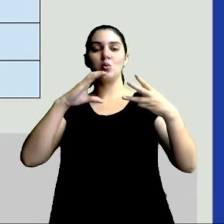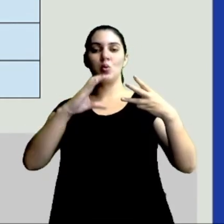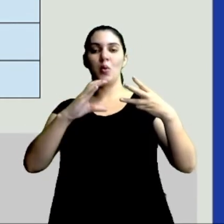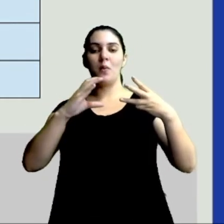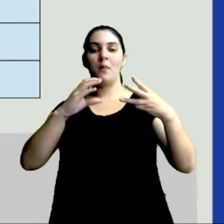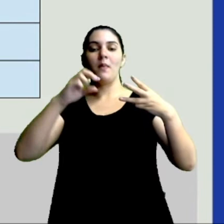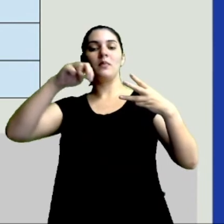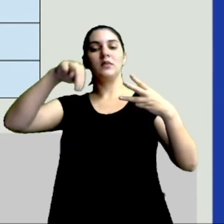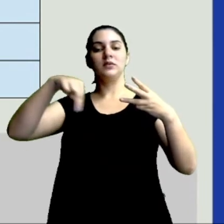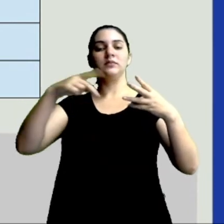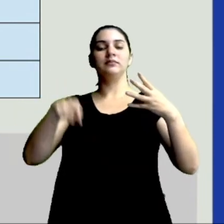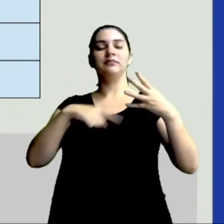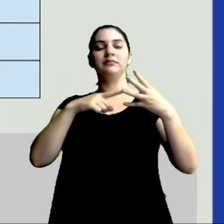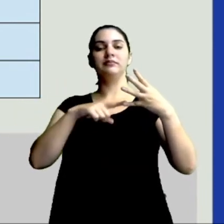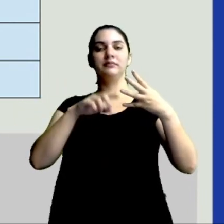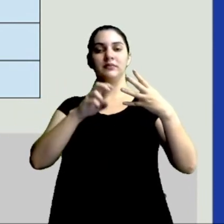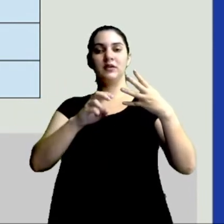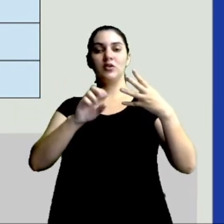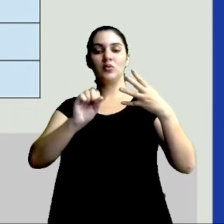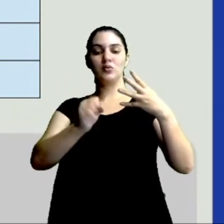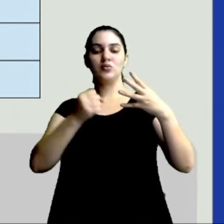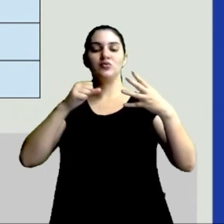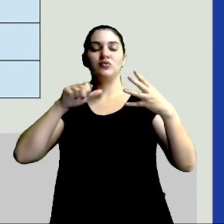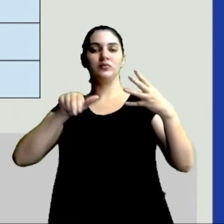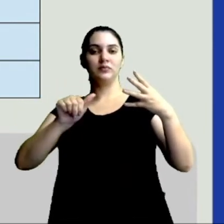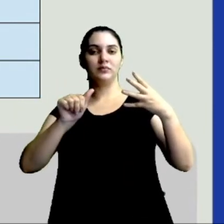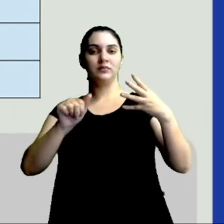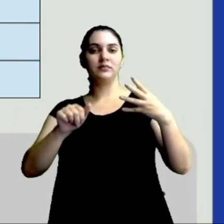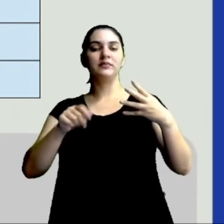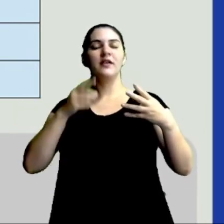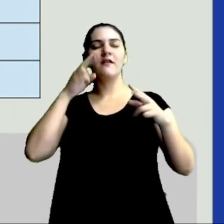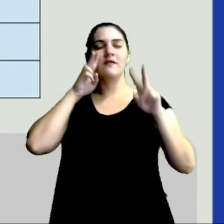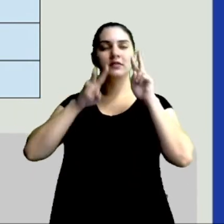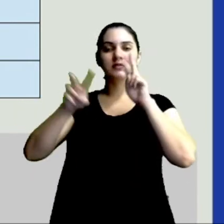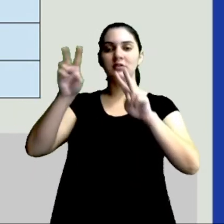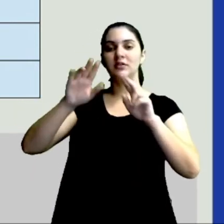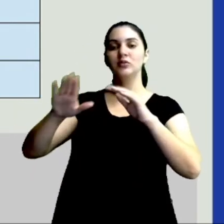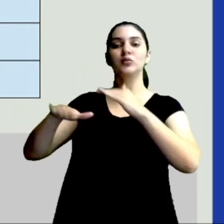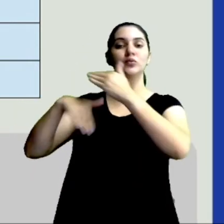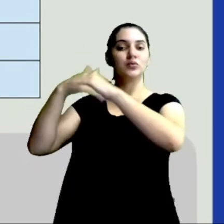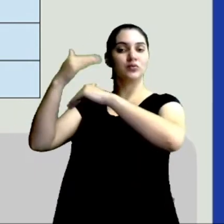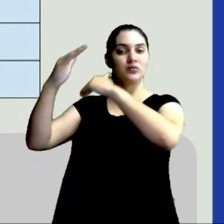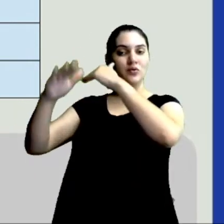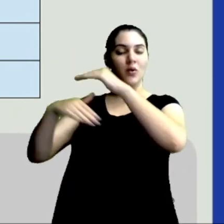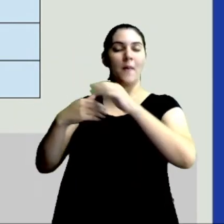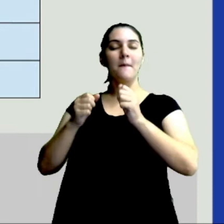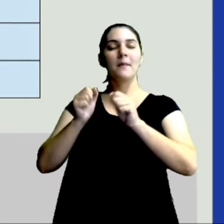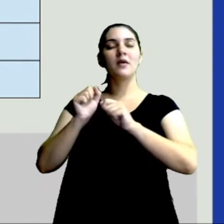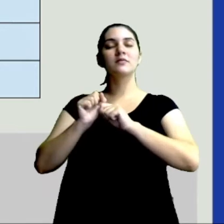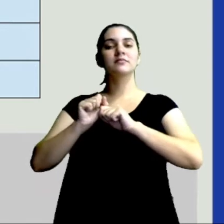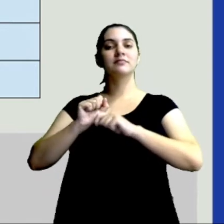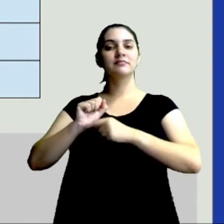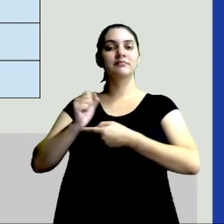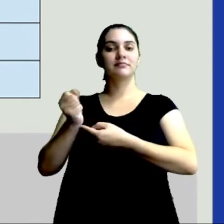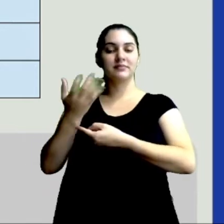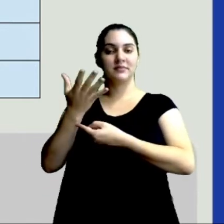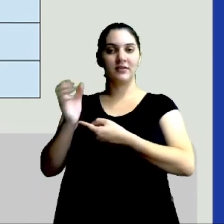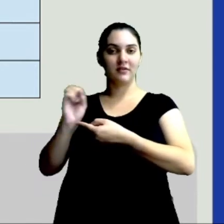o quinto, sujeito acusativo. A gente vai ver nos próximos slides mais explicação sobre essas